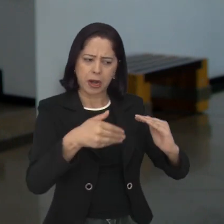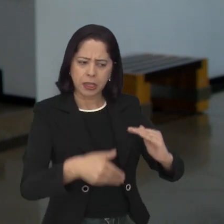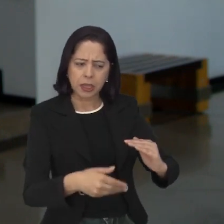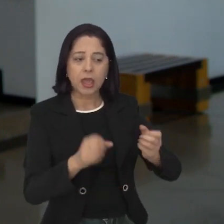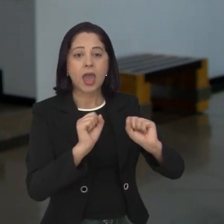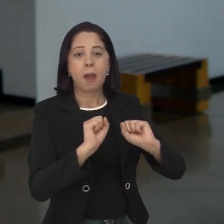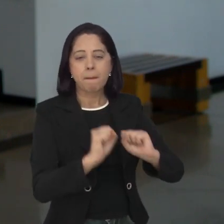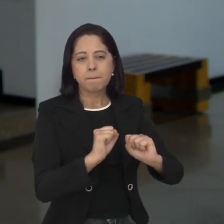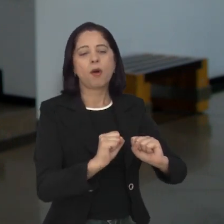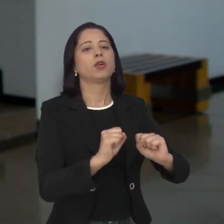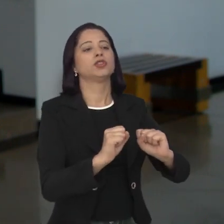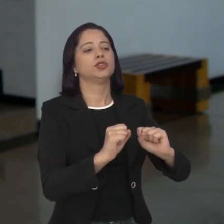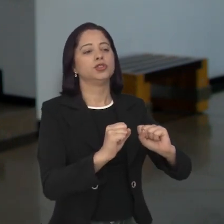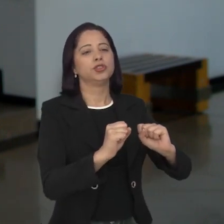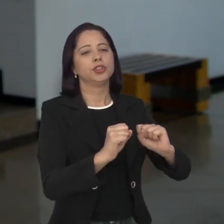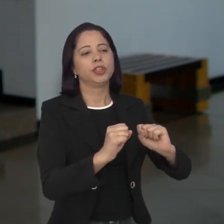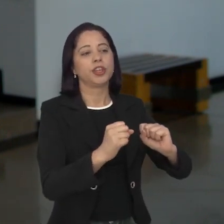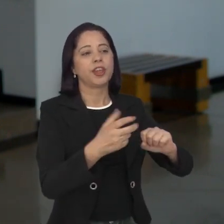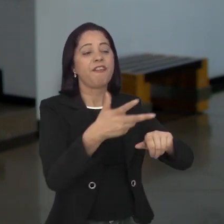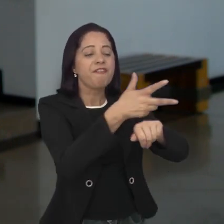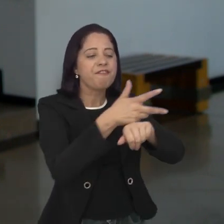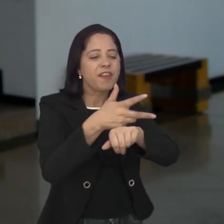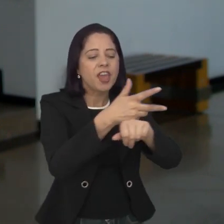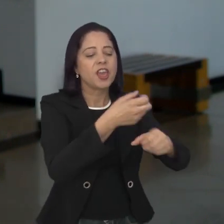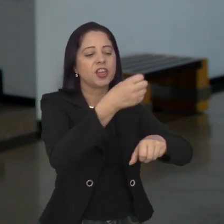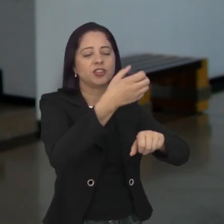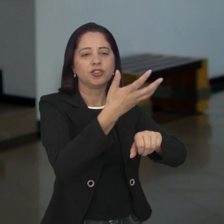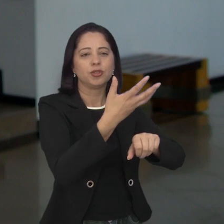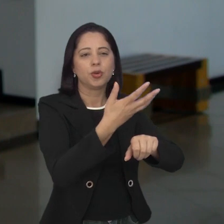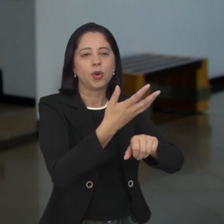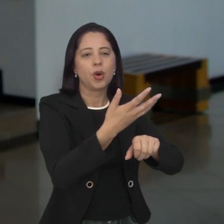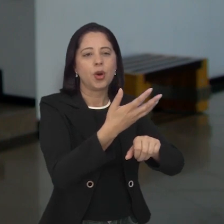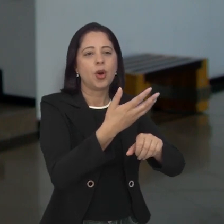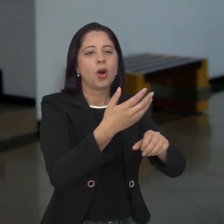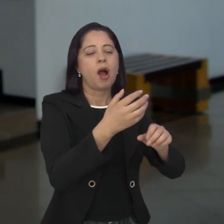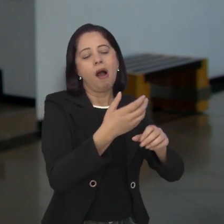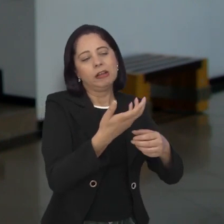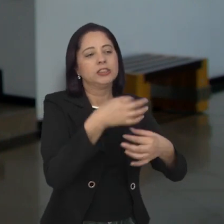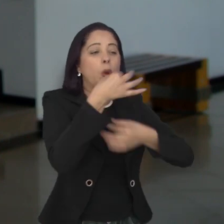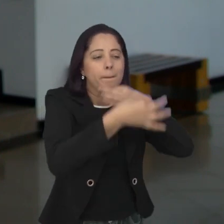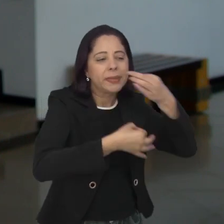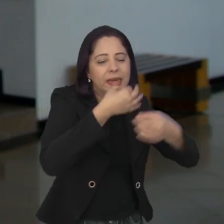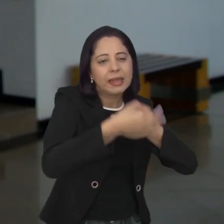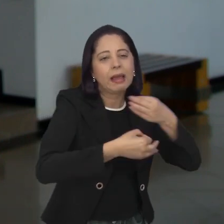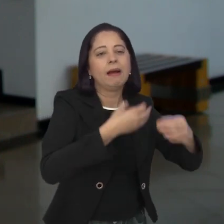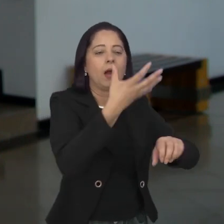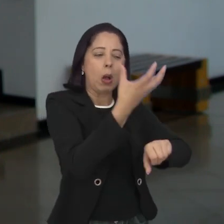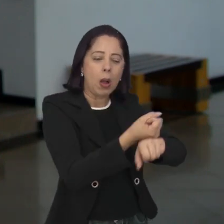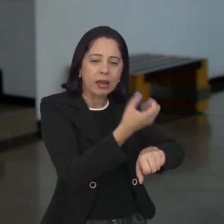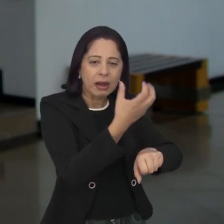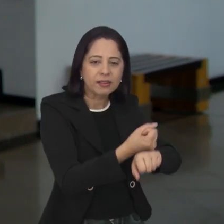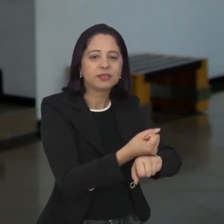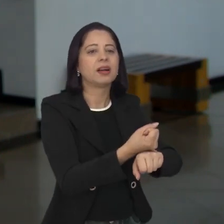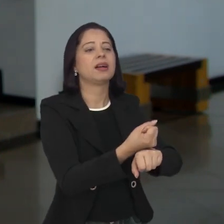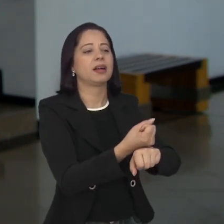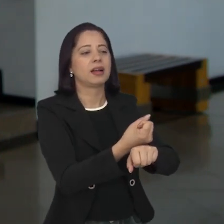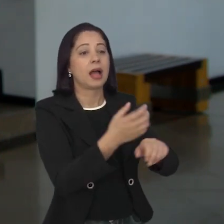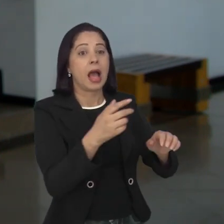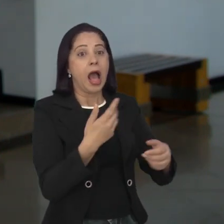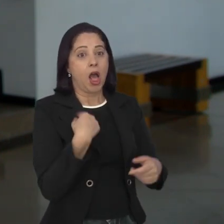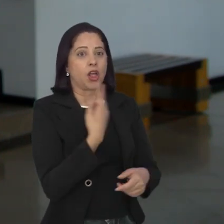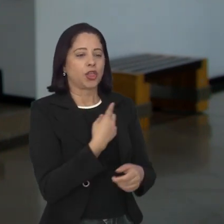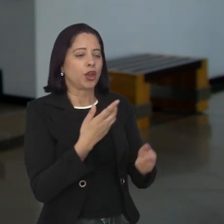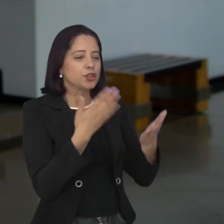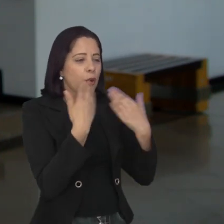distantes que possam encaminhar depoimentos se ele tem né Qual os familiares